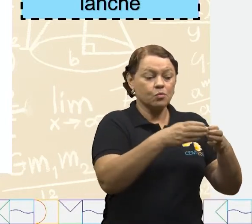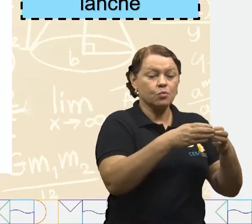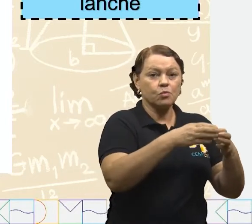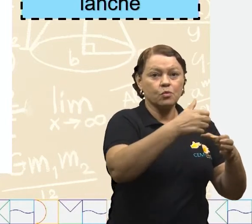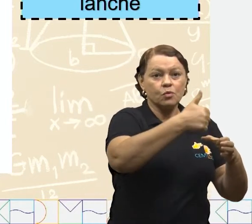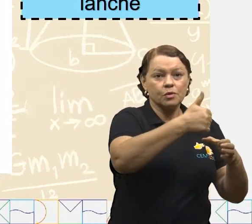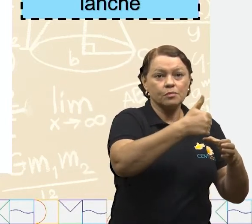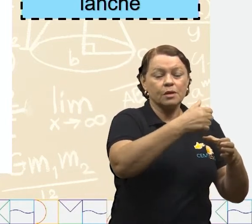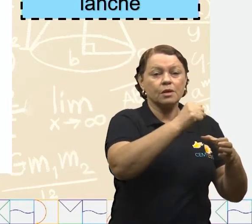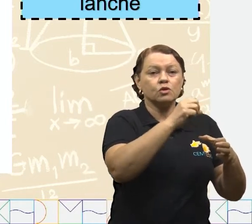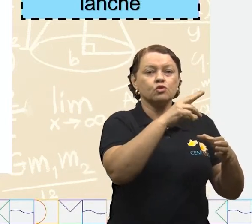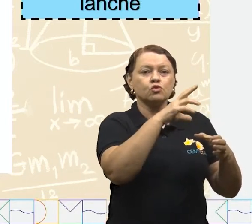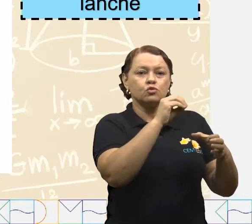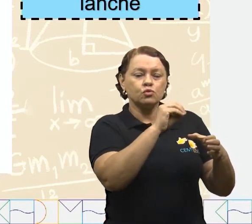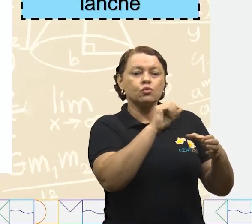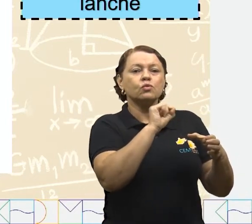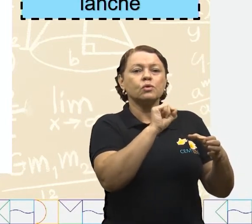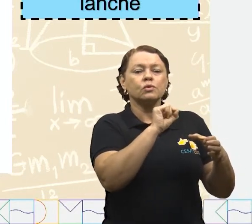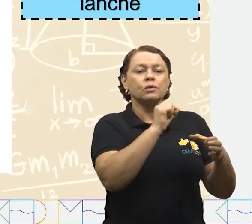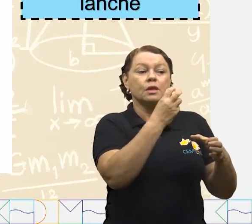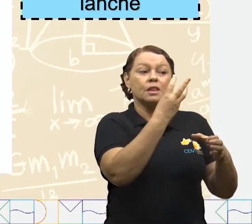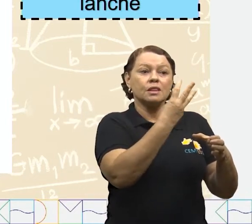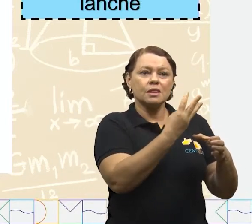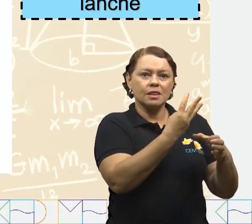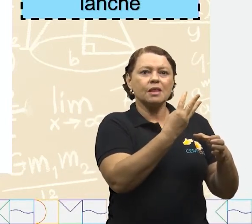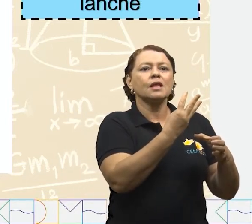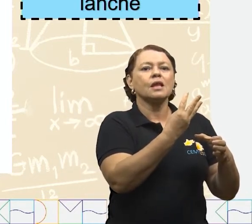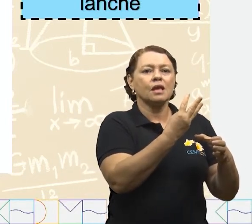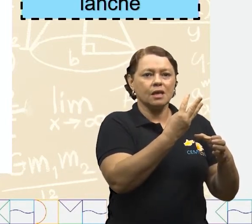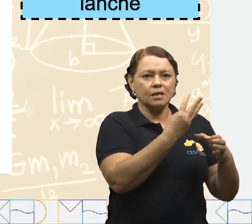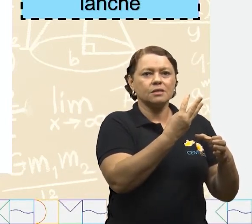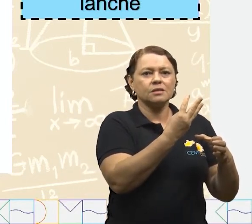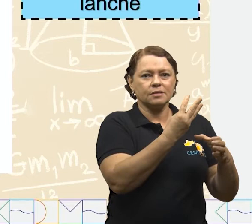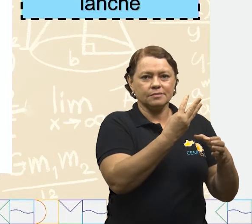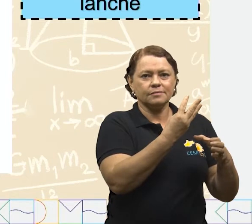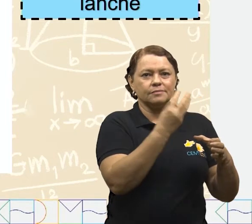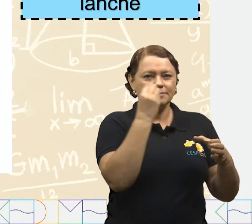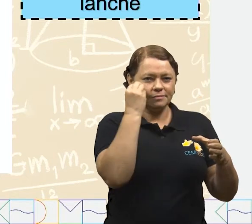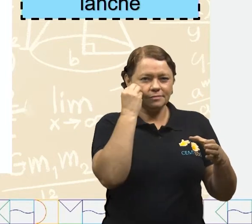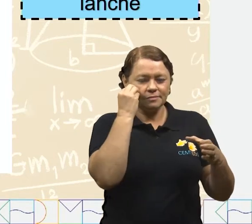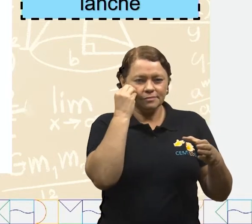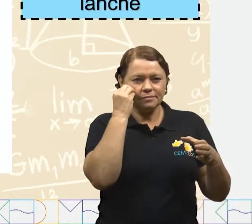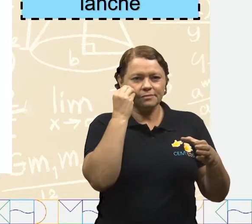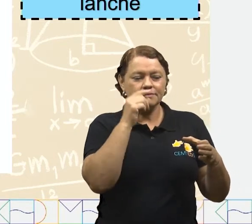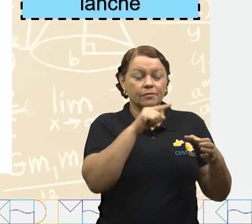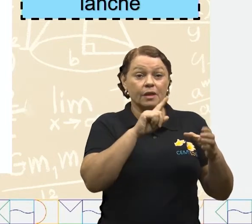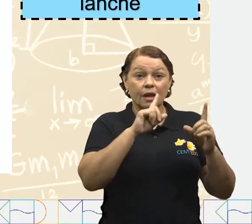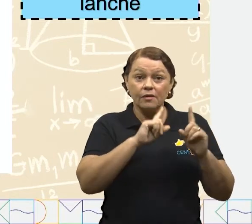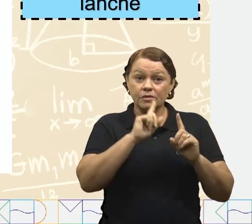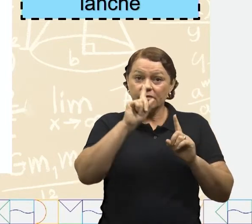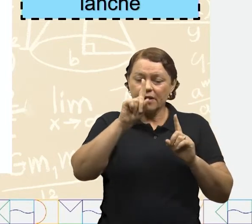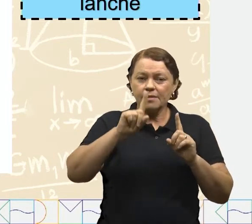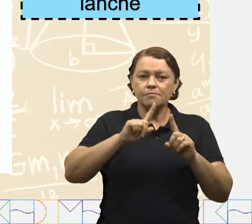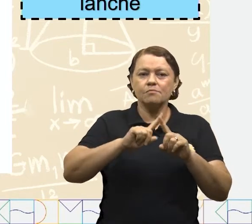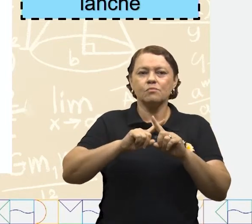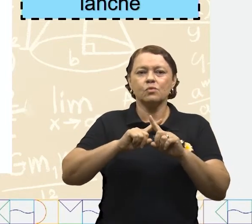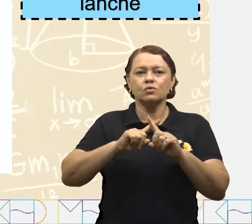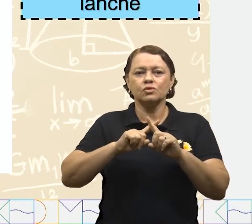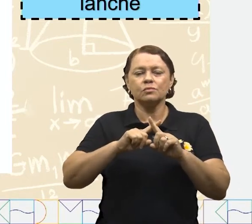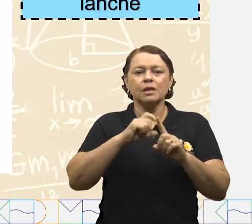de sucos com três elementos Observe aí E você Vai Multiplicar